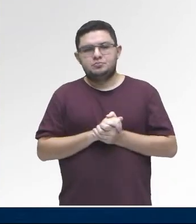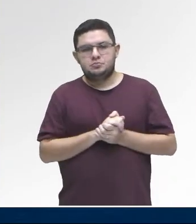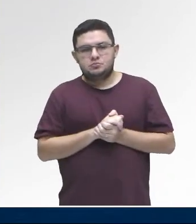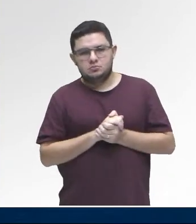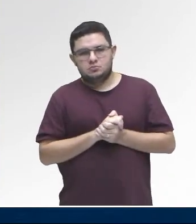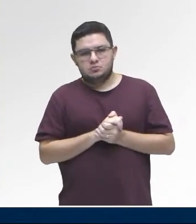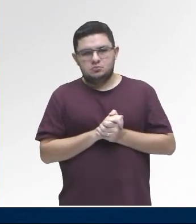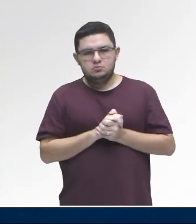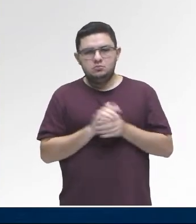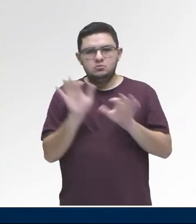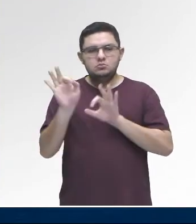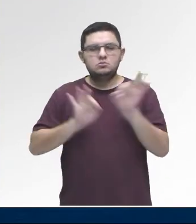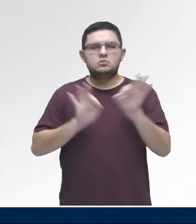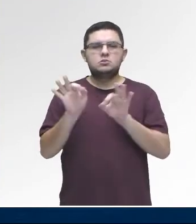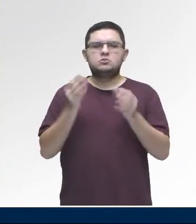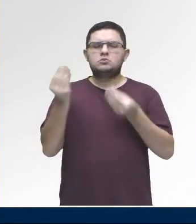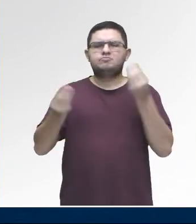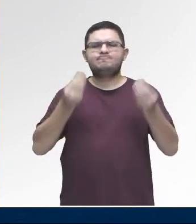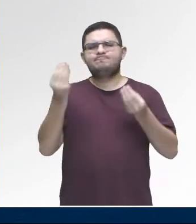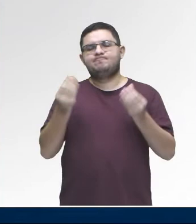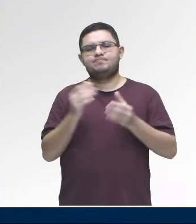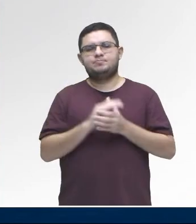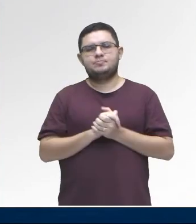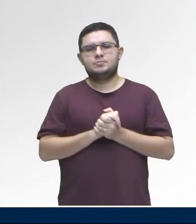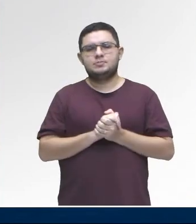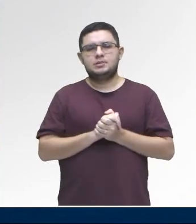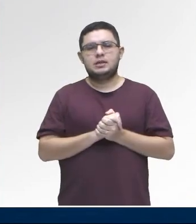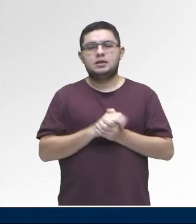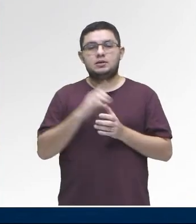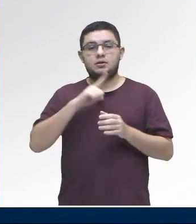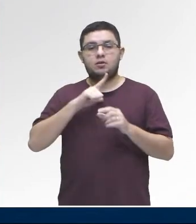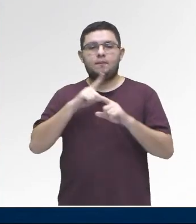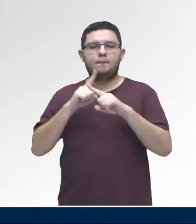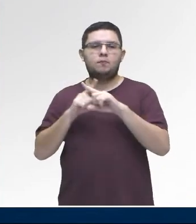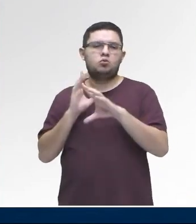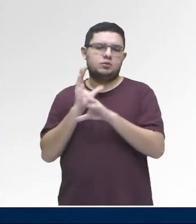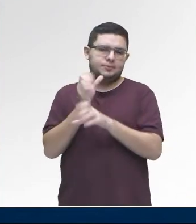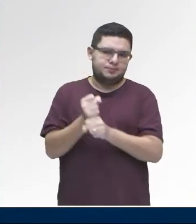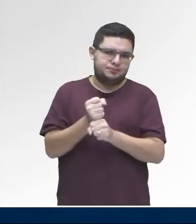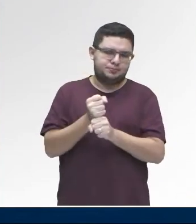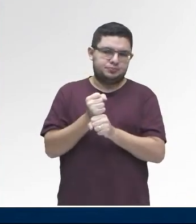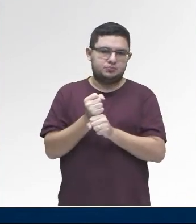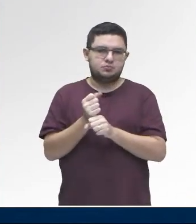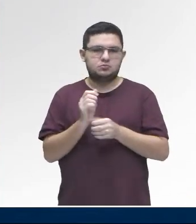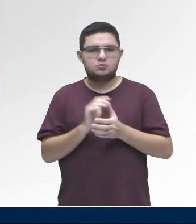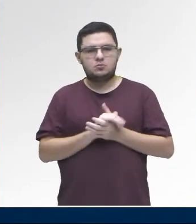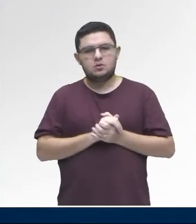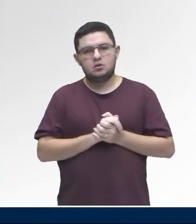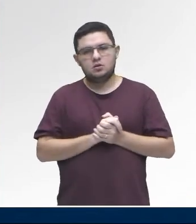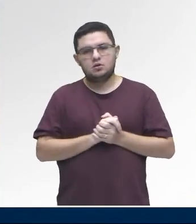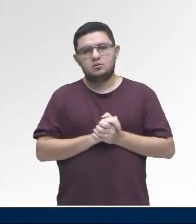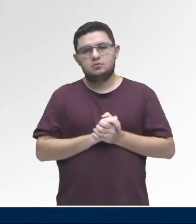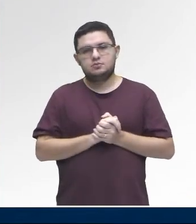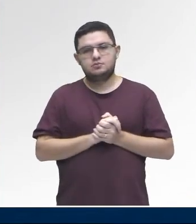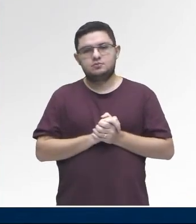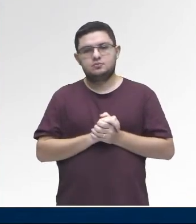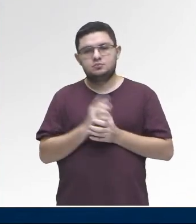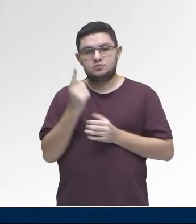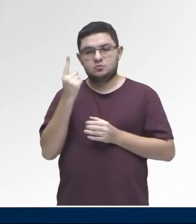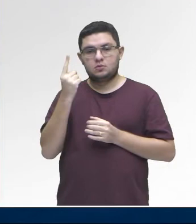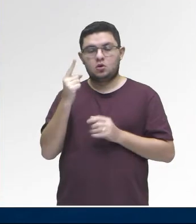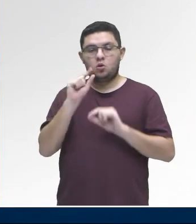montar, basta multiplicar, tá aqui, ó, né, tá multiplicando,